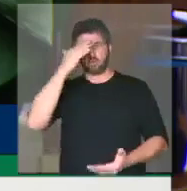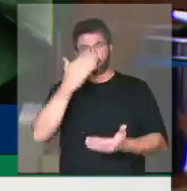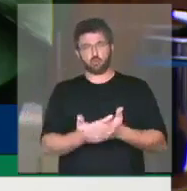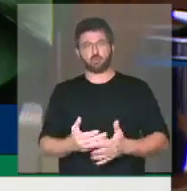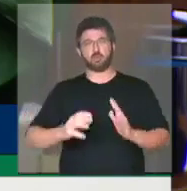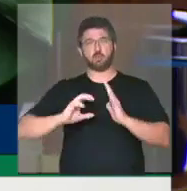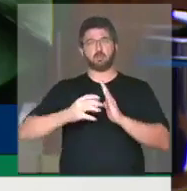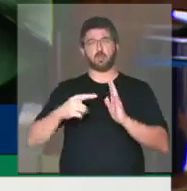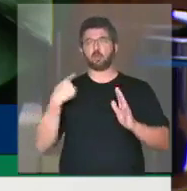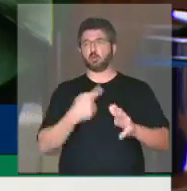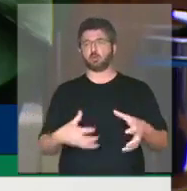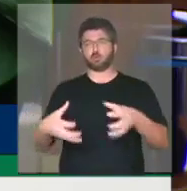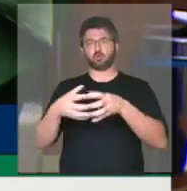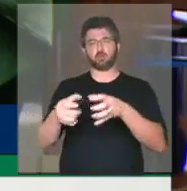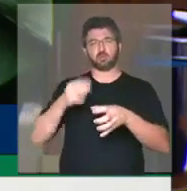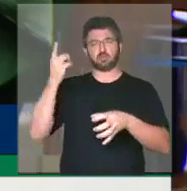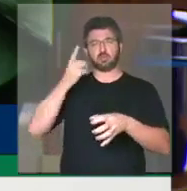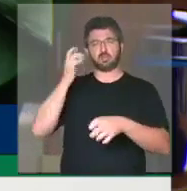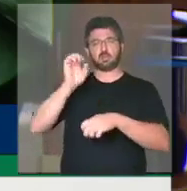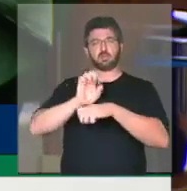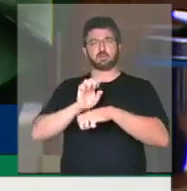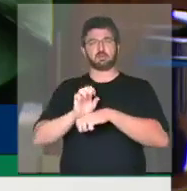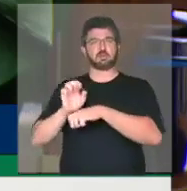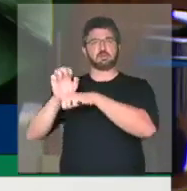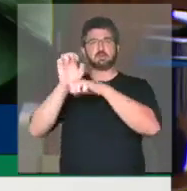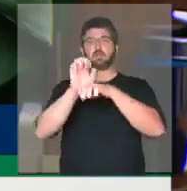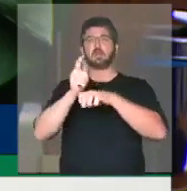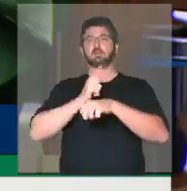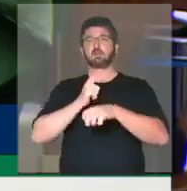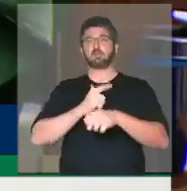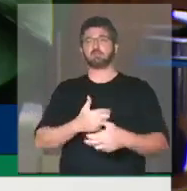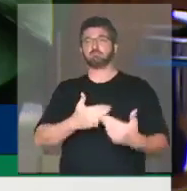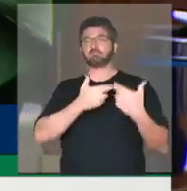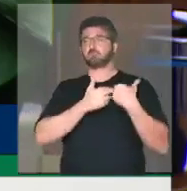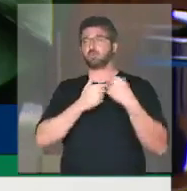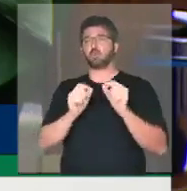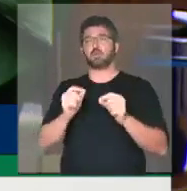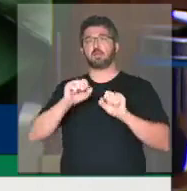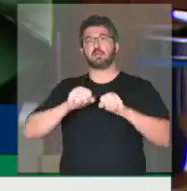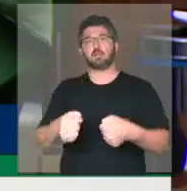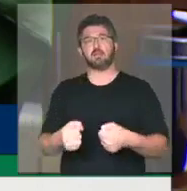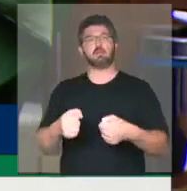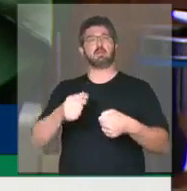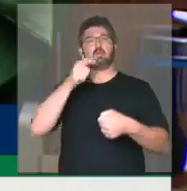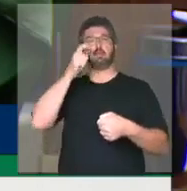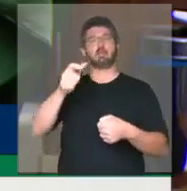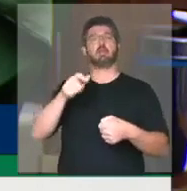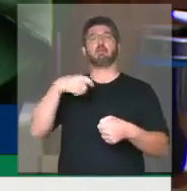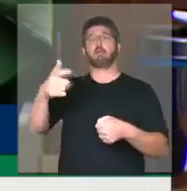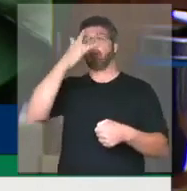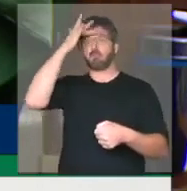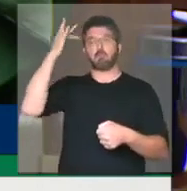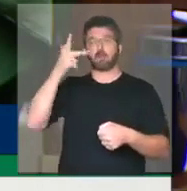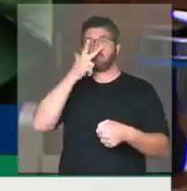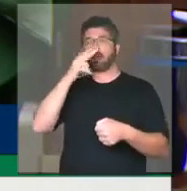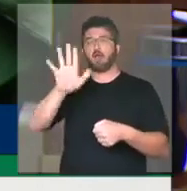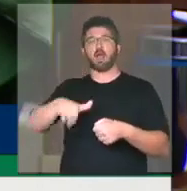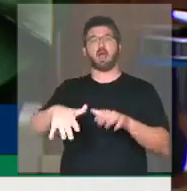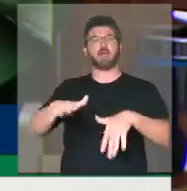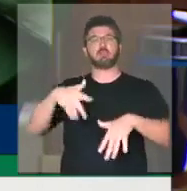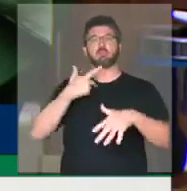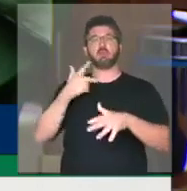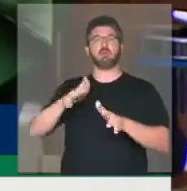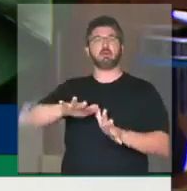nossa bancada, parlamentares que se ocupam de defender o interesse daqueles que não têm visibilidade